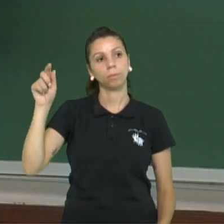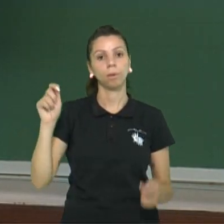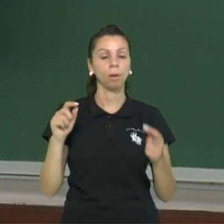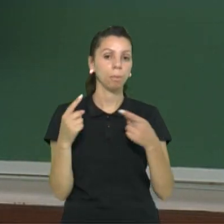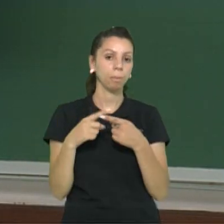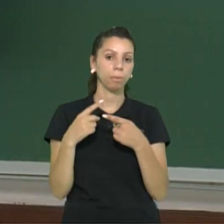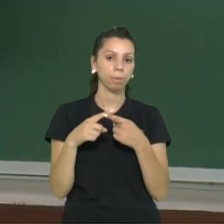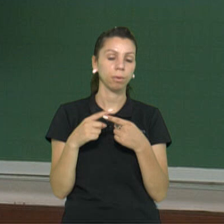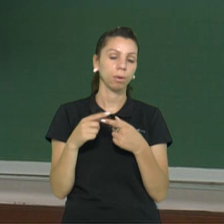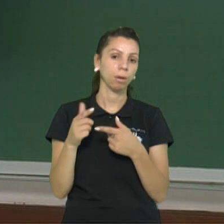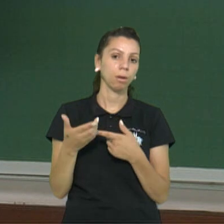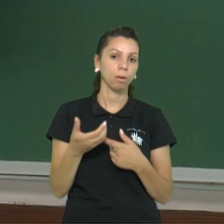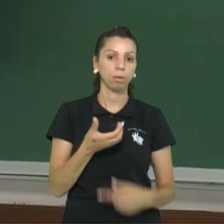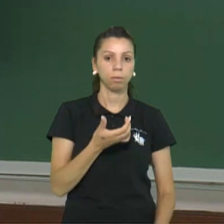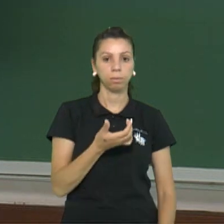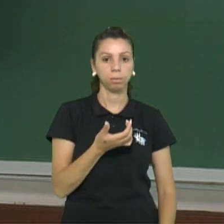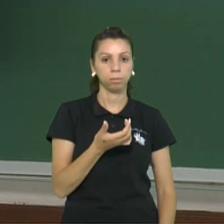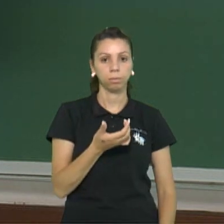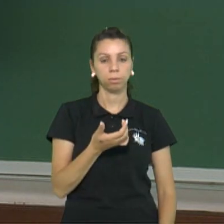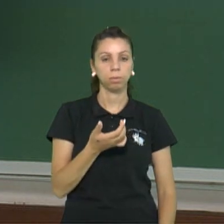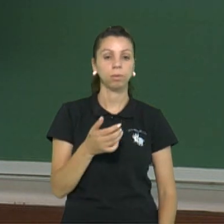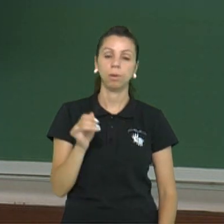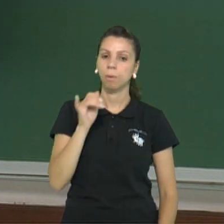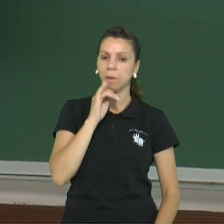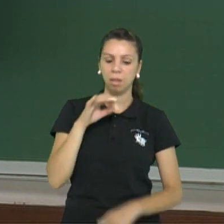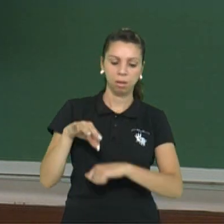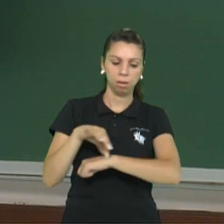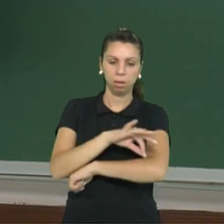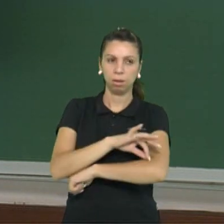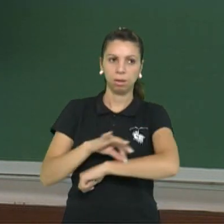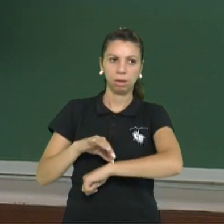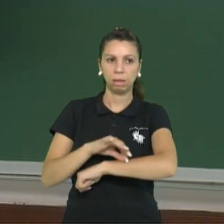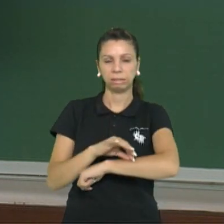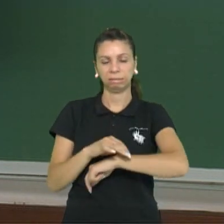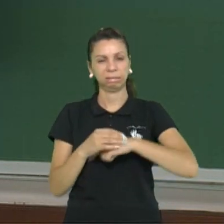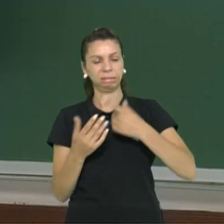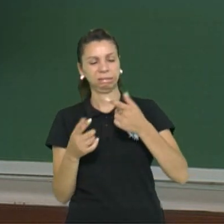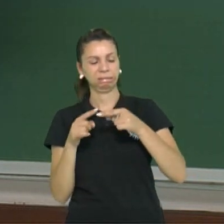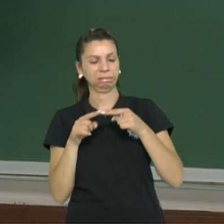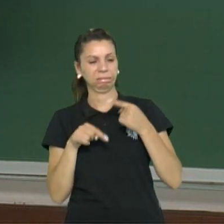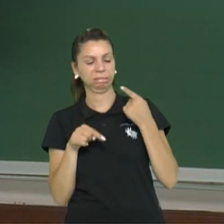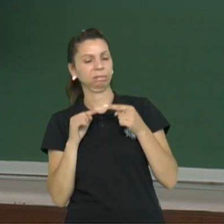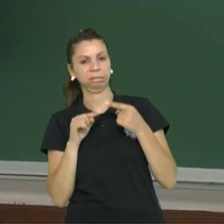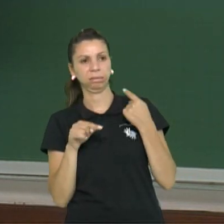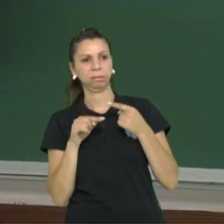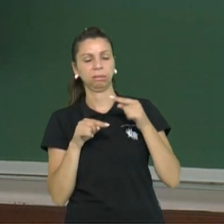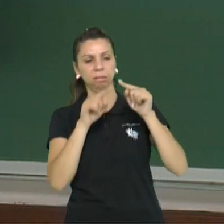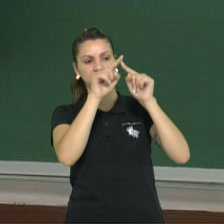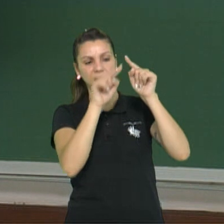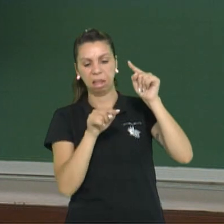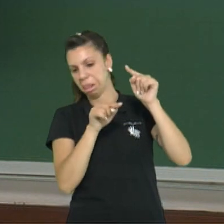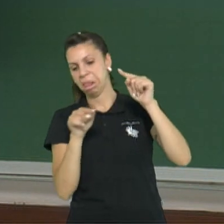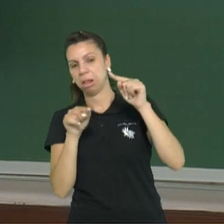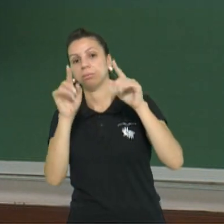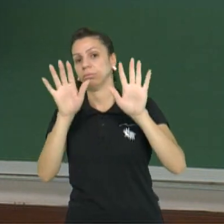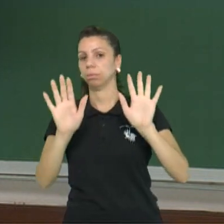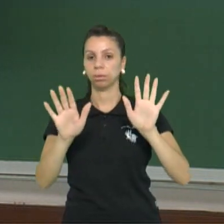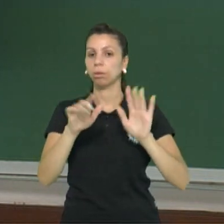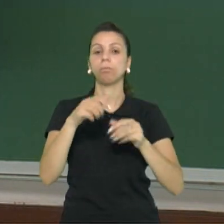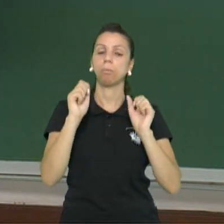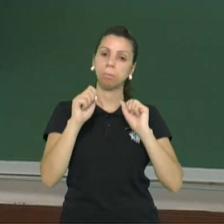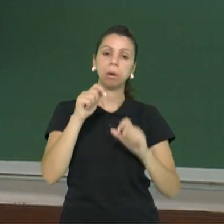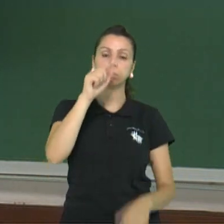esse formato. Se você for trabalhar com uma régua, o gráfico fica estranho, né? Fica uma linha que assim, ele fica